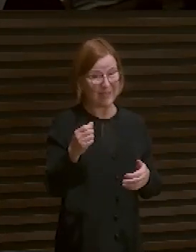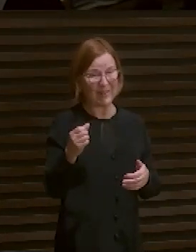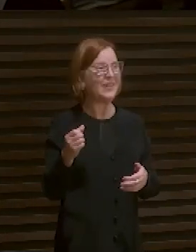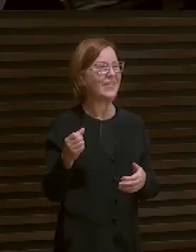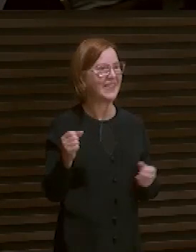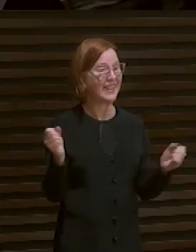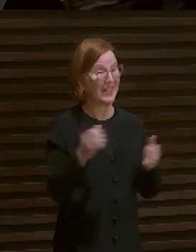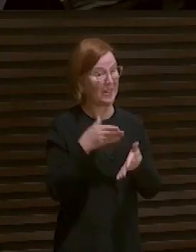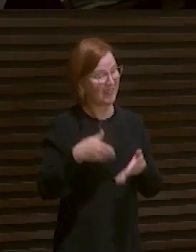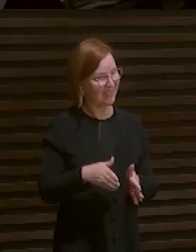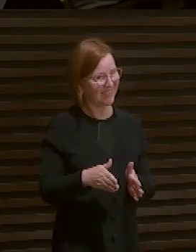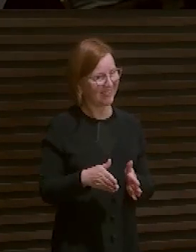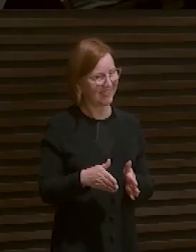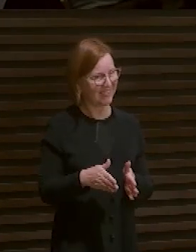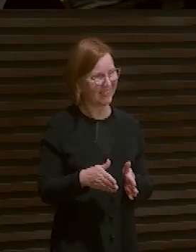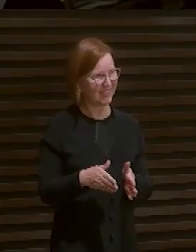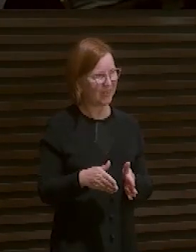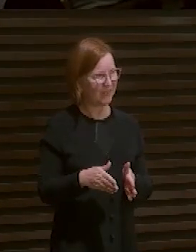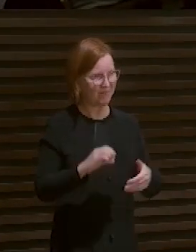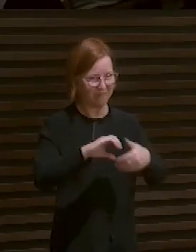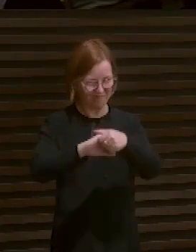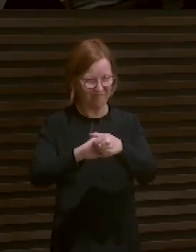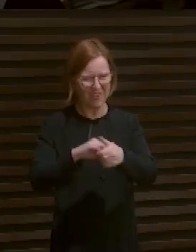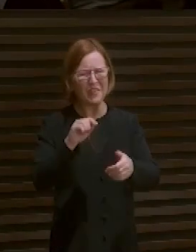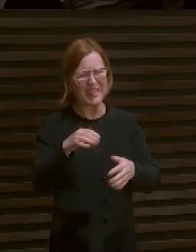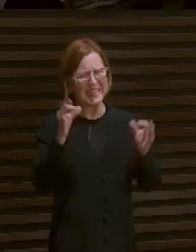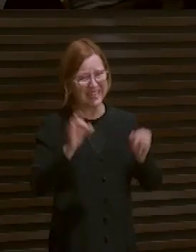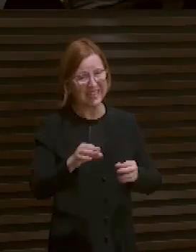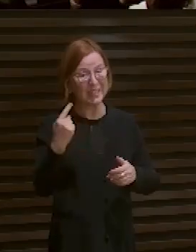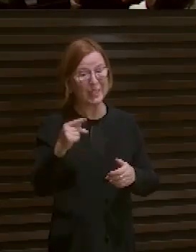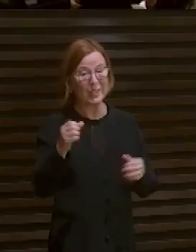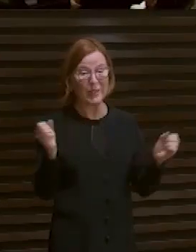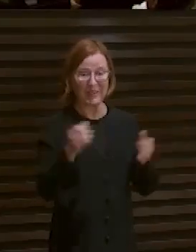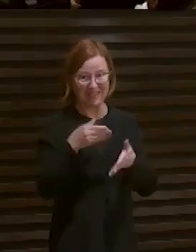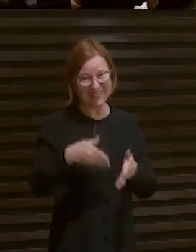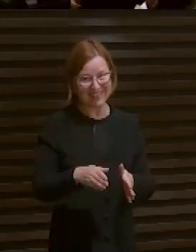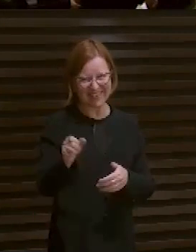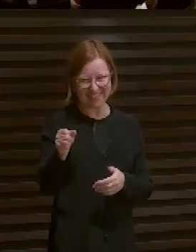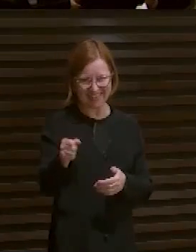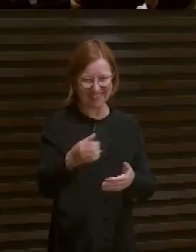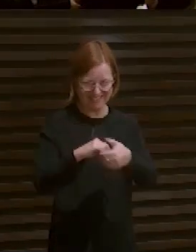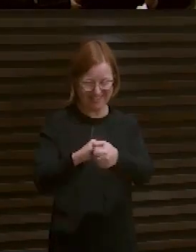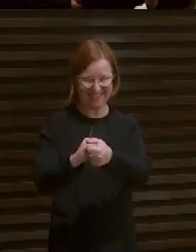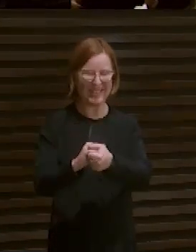nascimento? Tem certeza. Você tem certeza do seu novo nascimento?